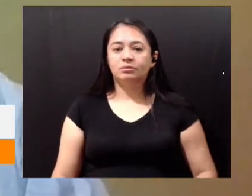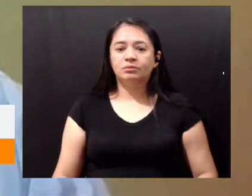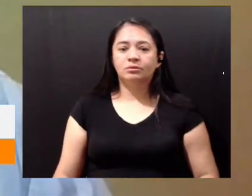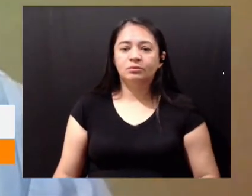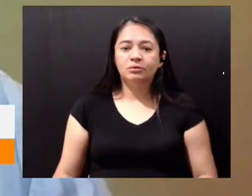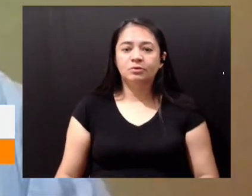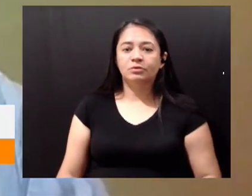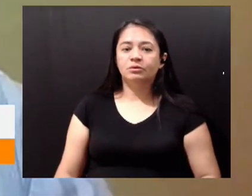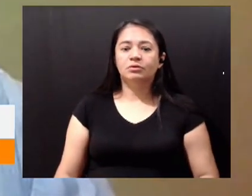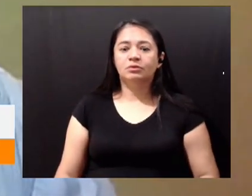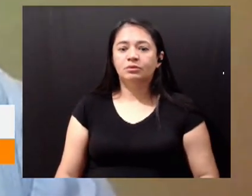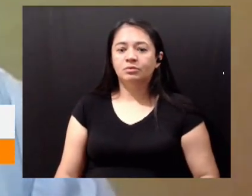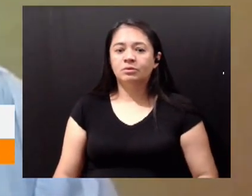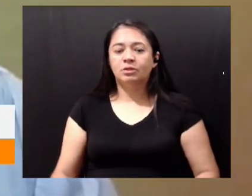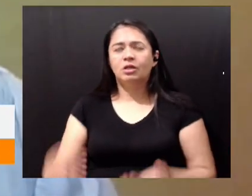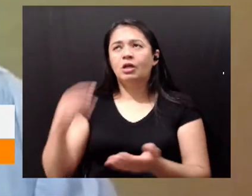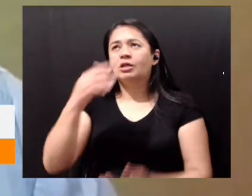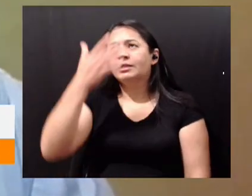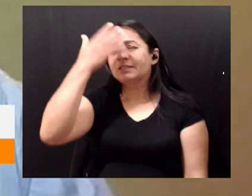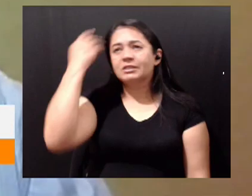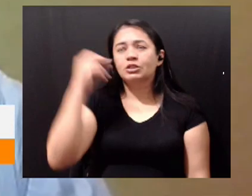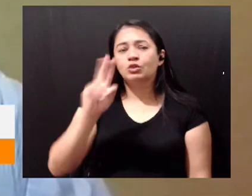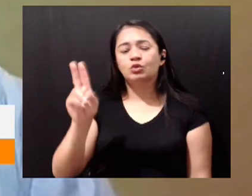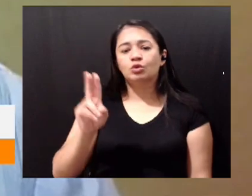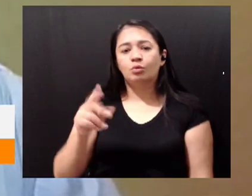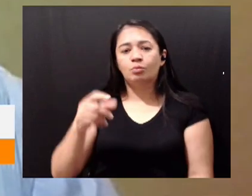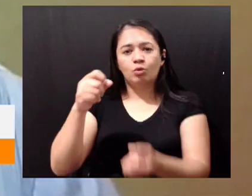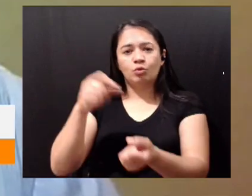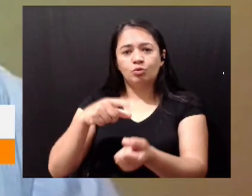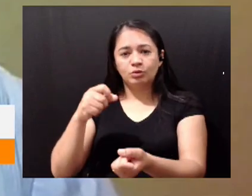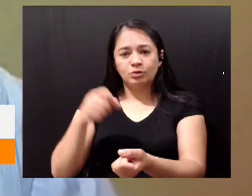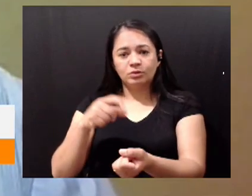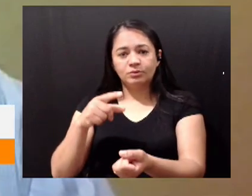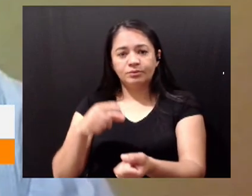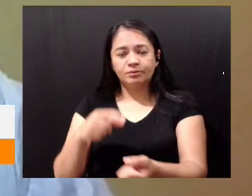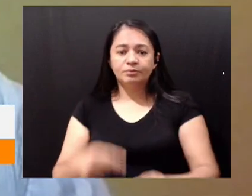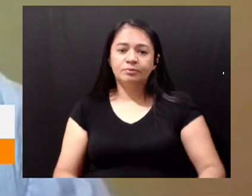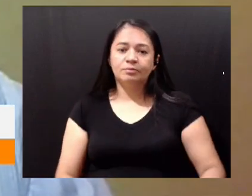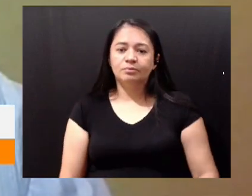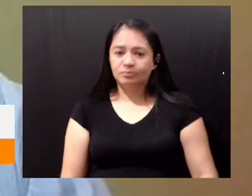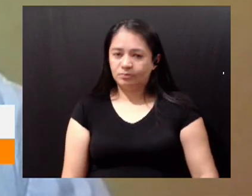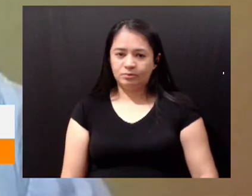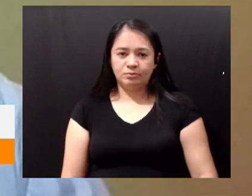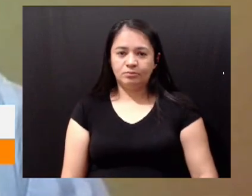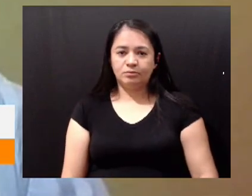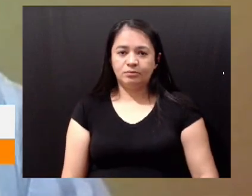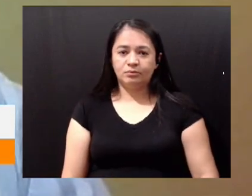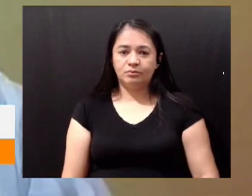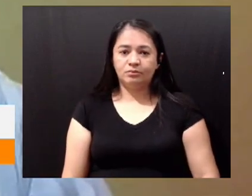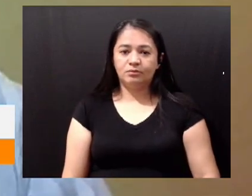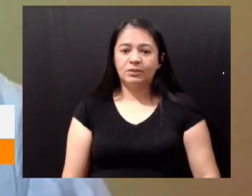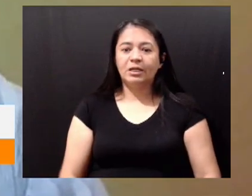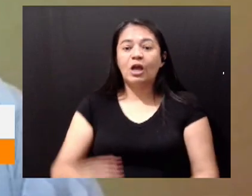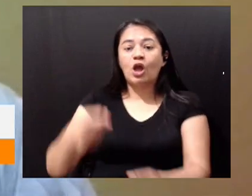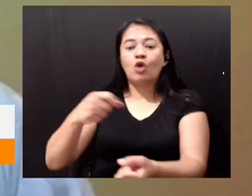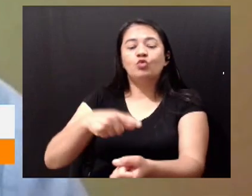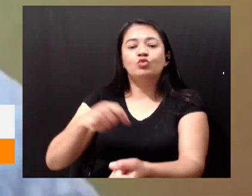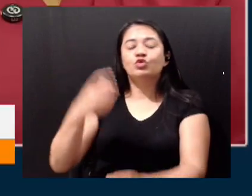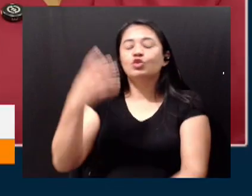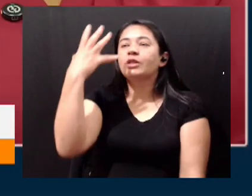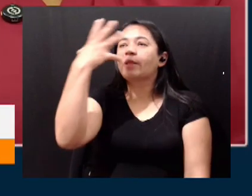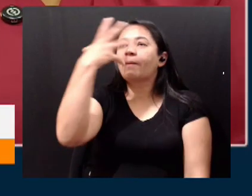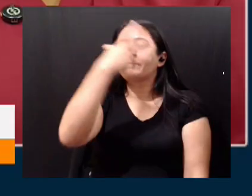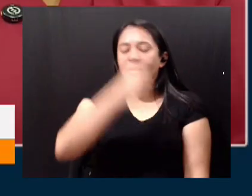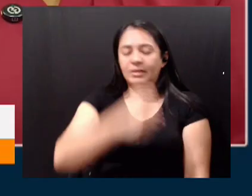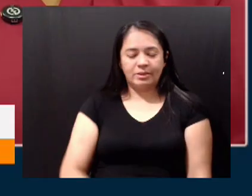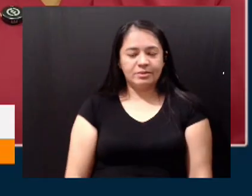eu esqueci o termo agora, mas enfim, a soroterapia, soro da beleza, né? Alguns isso, usam esse é termo, isso o mesmo, soro é da o